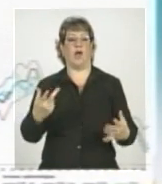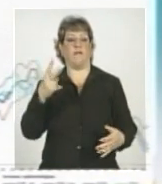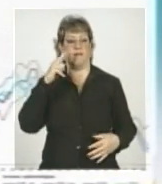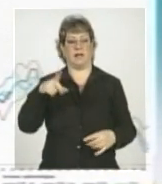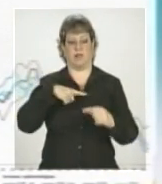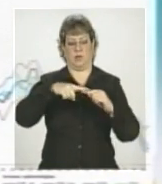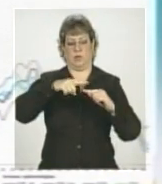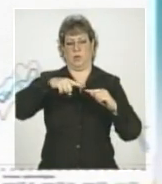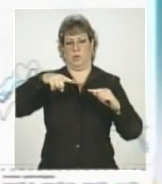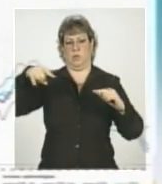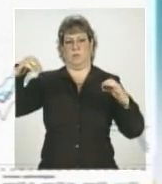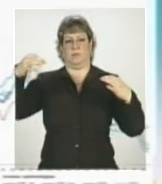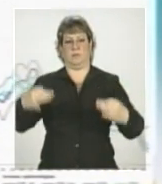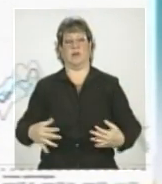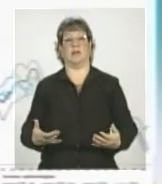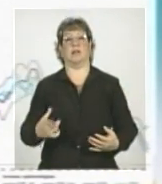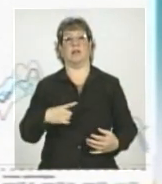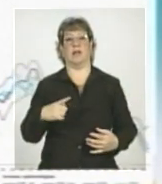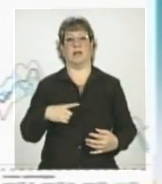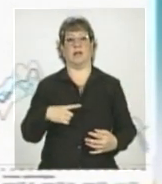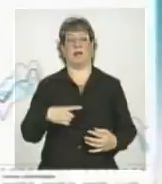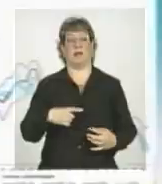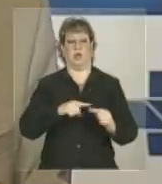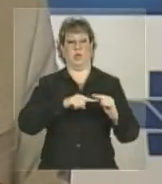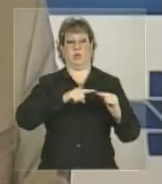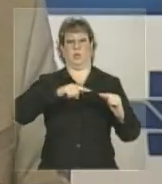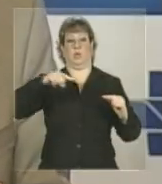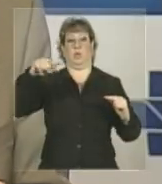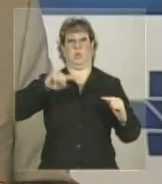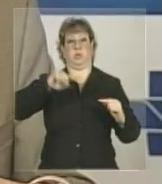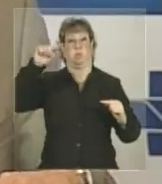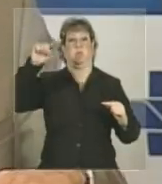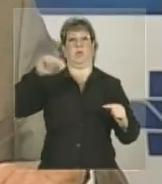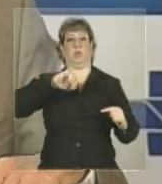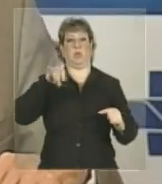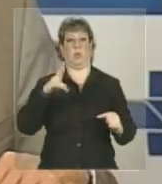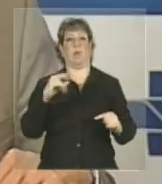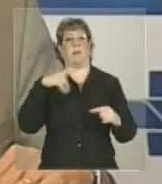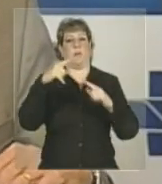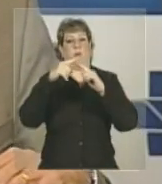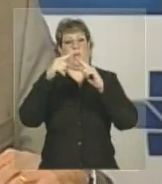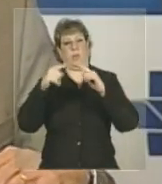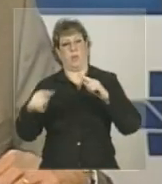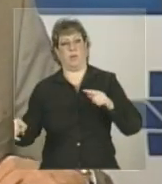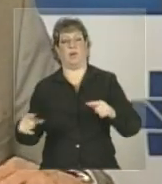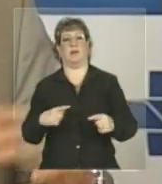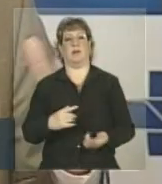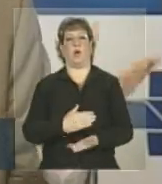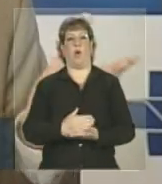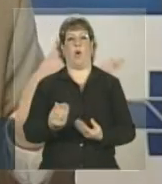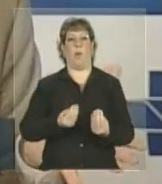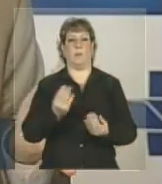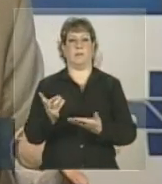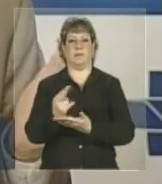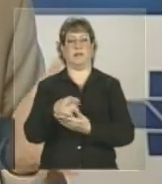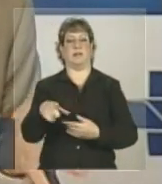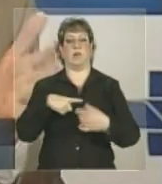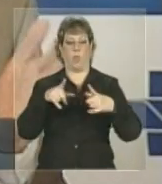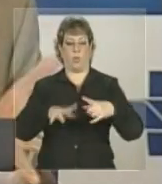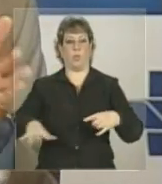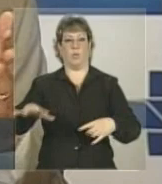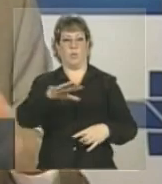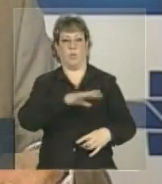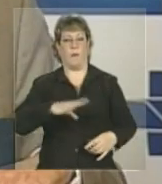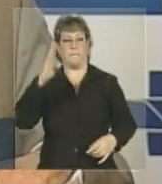aquele gráfico perfeito, né? Sobe, em julho tem o pico e depois começa a cair. Porque é aí onde a gente tem a região do Brasil